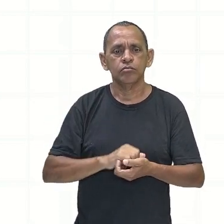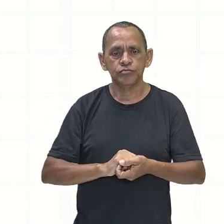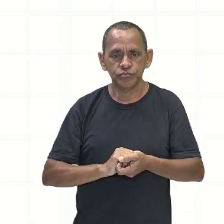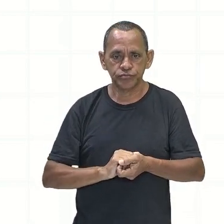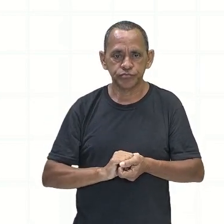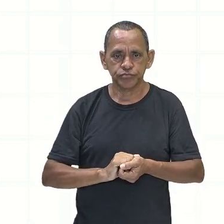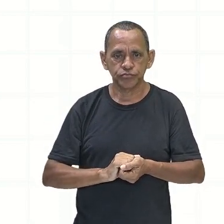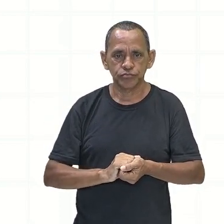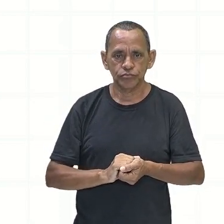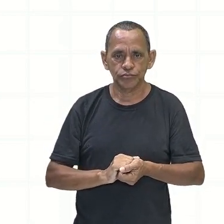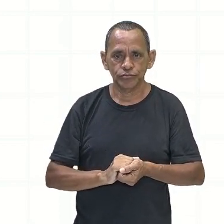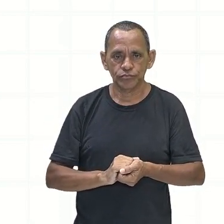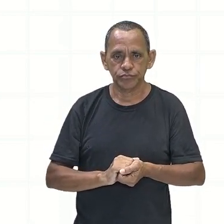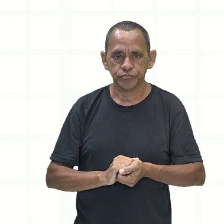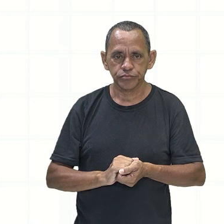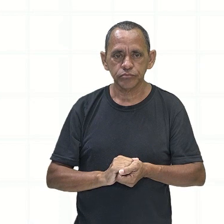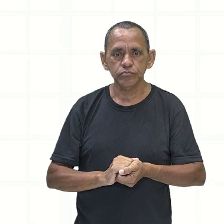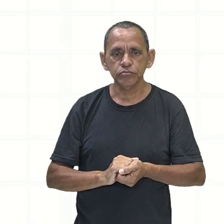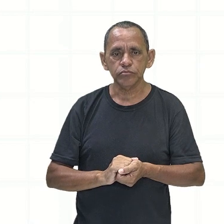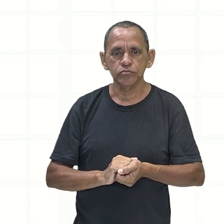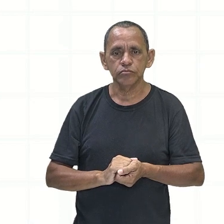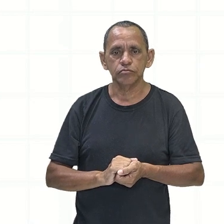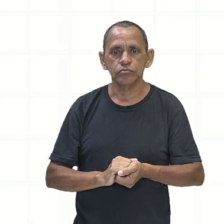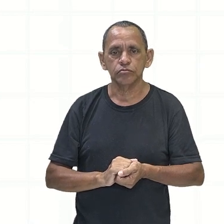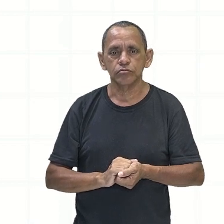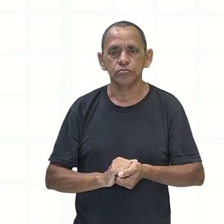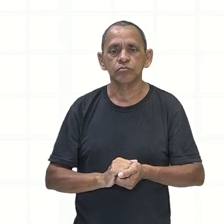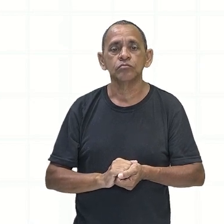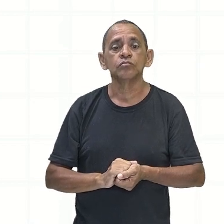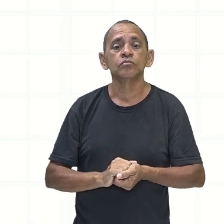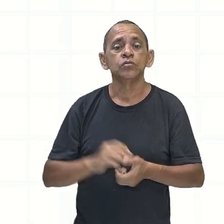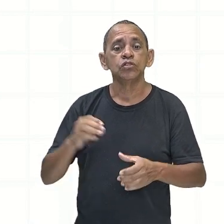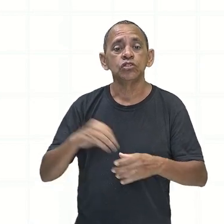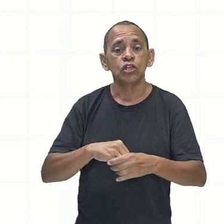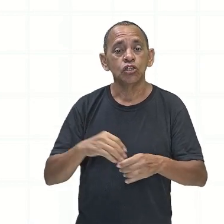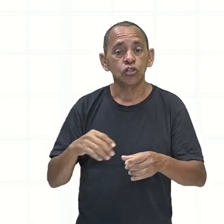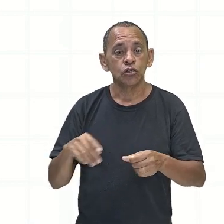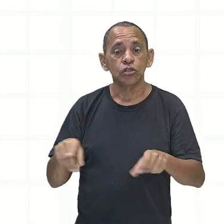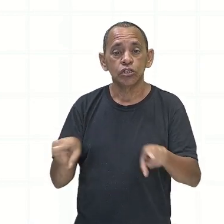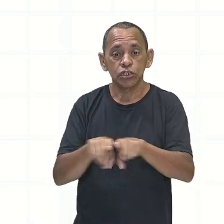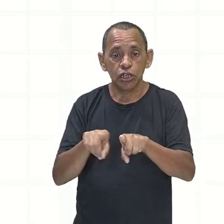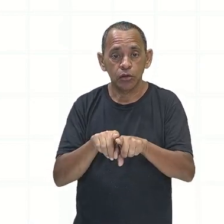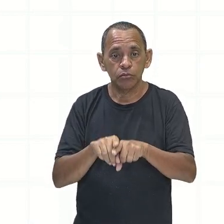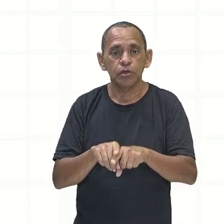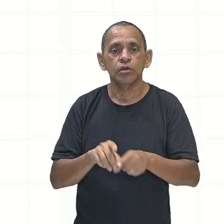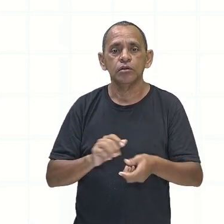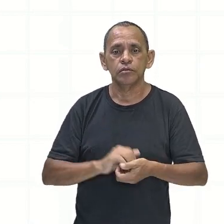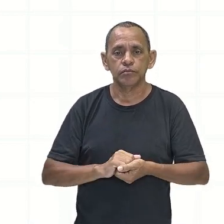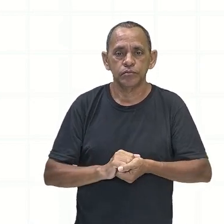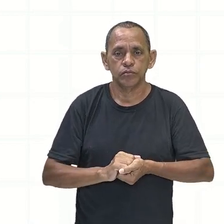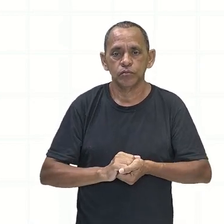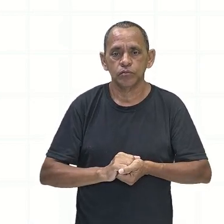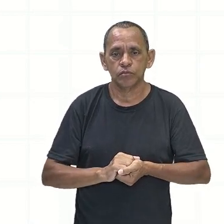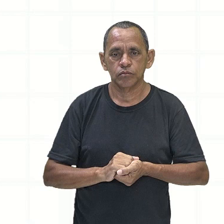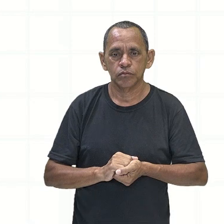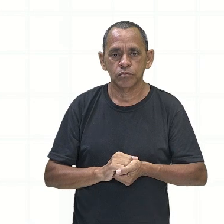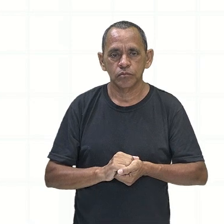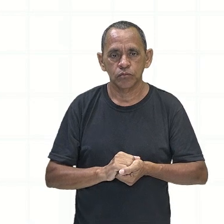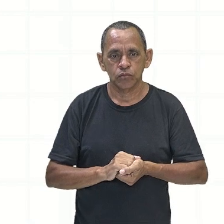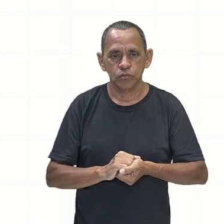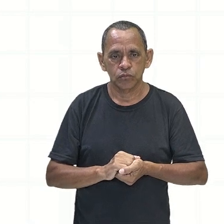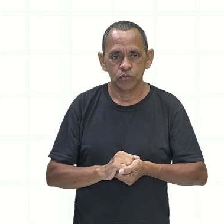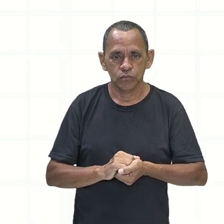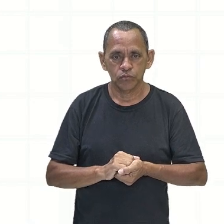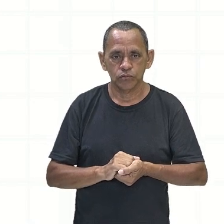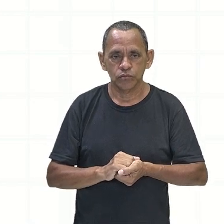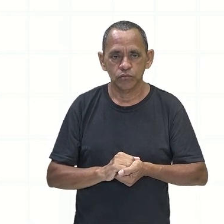amiga. E nesse contexto também nós temos o pronome, que também está acompanhando aqui, ó, essa mudança.